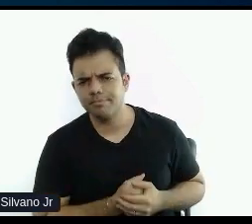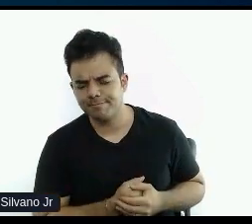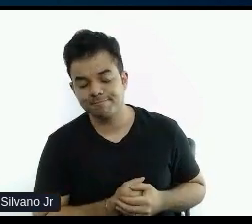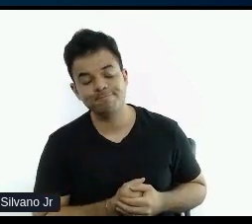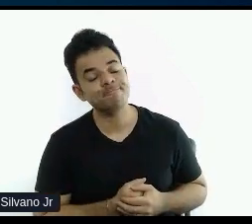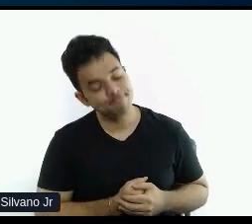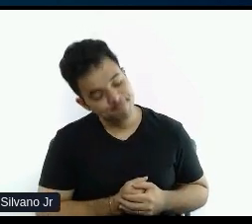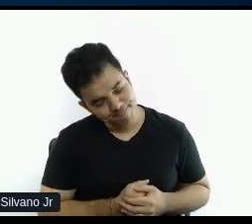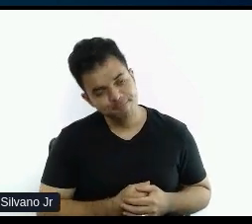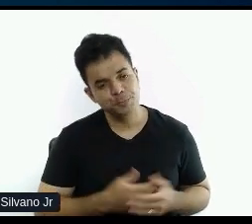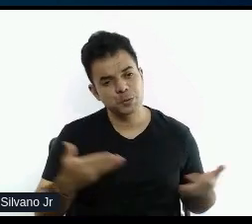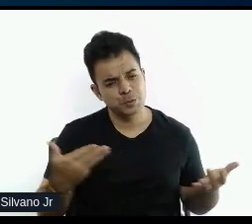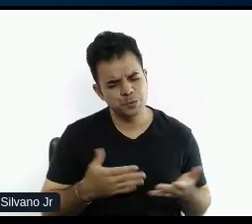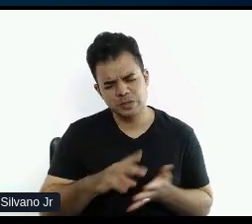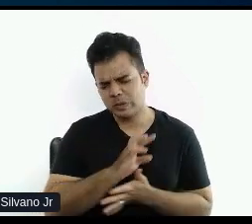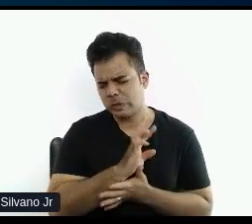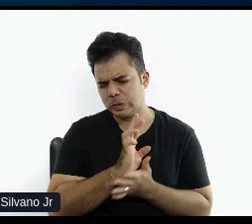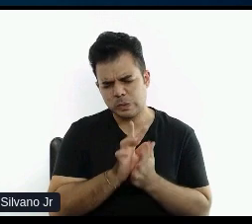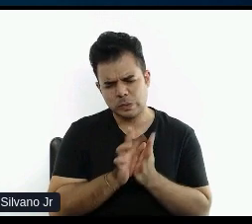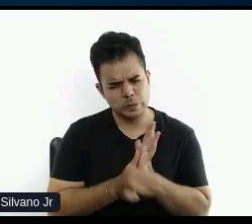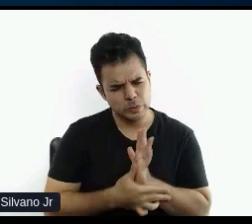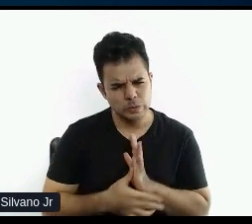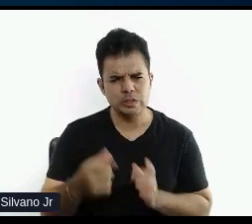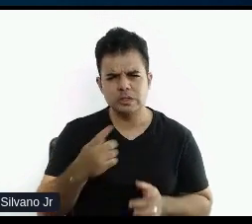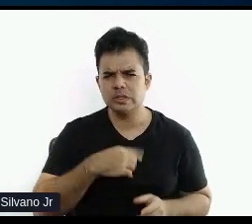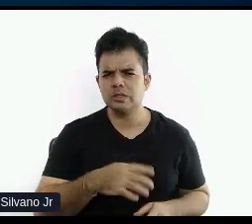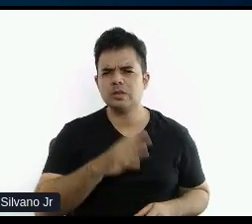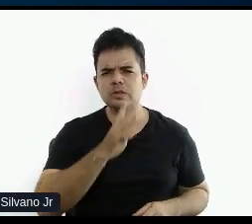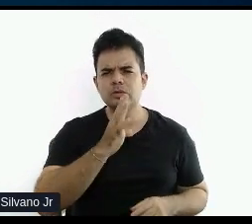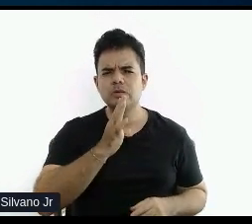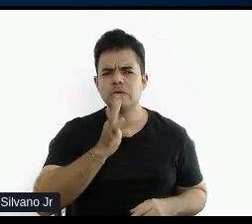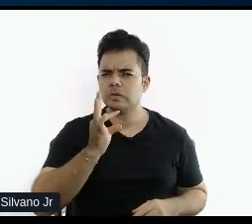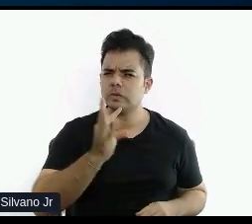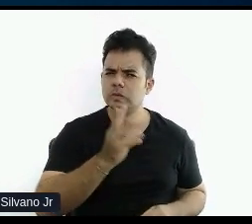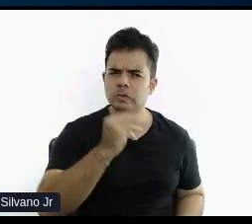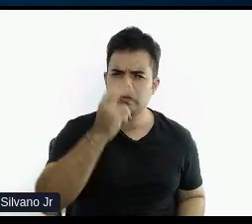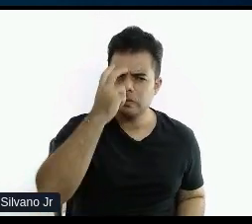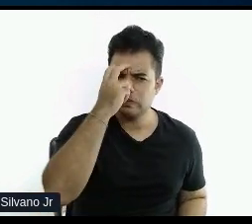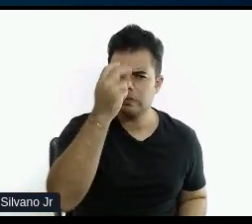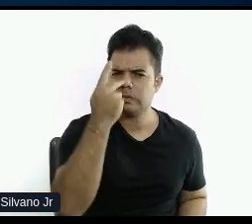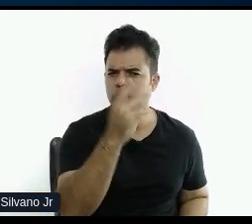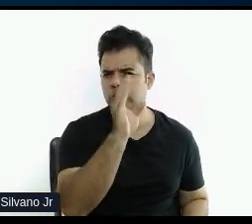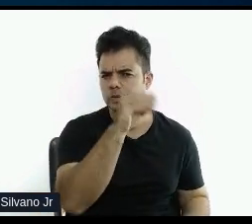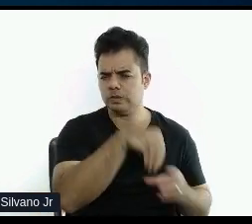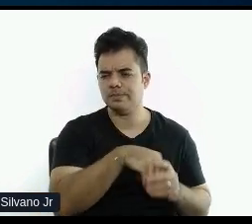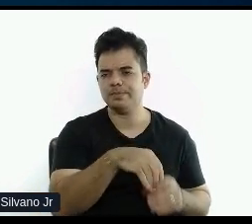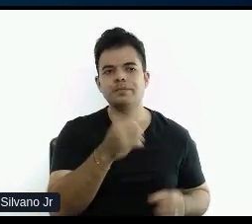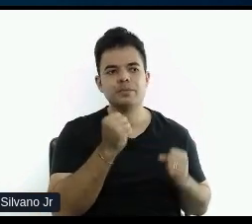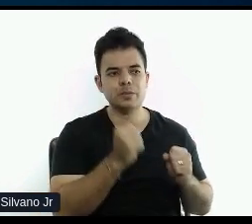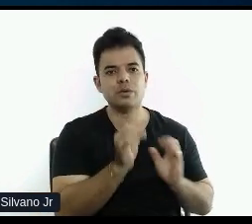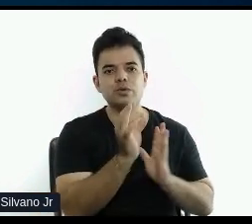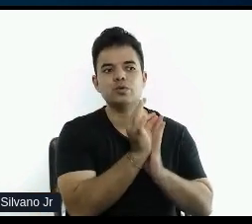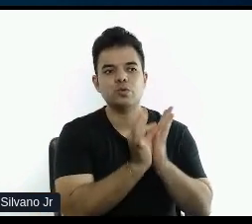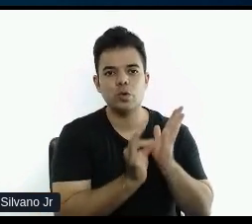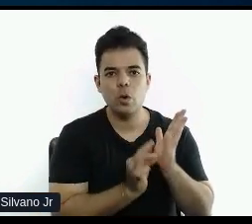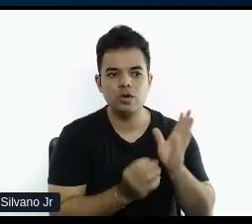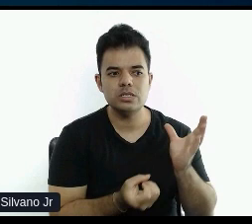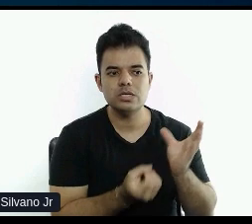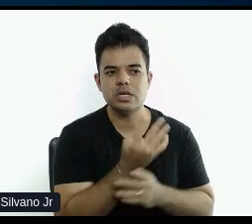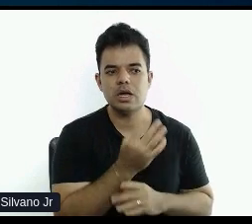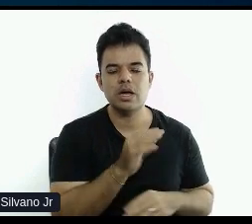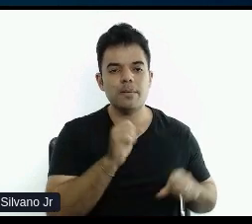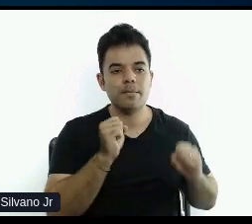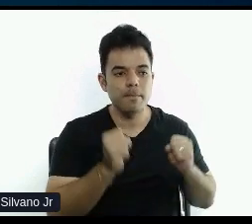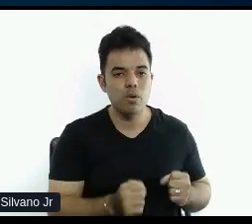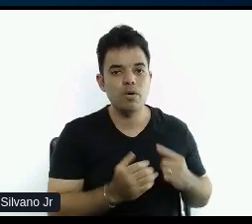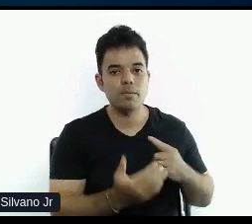diversas, justamente por ele ter esse conhecimento generalista. Então, eu posso pedir para ele gerar códigos, ele pode me ajudar na parte